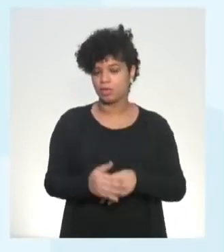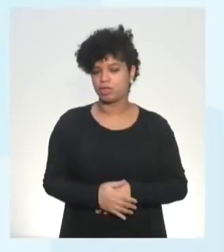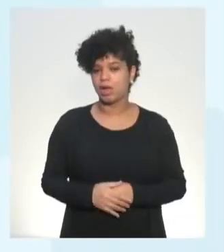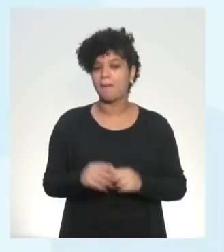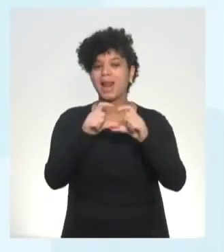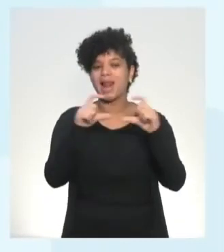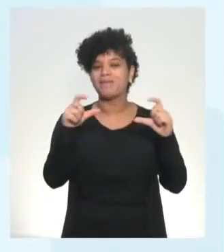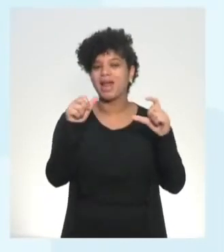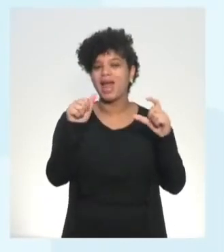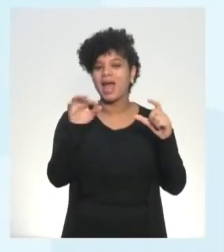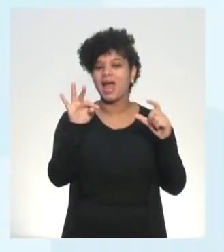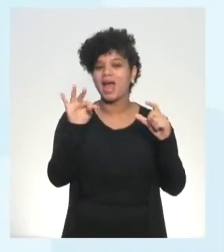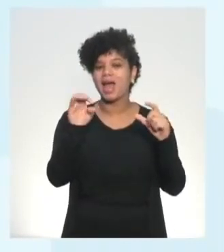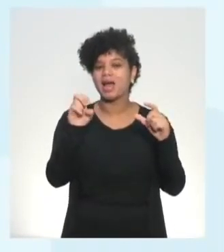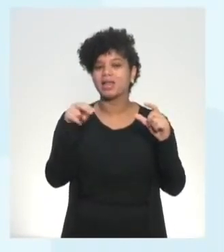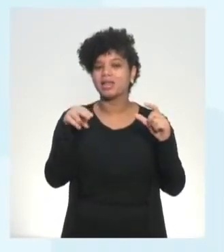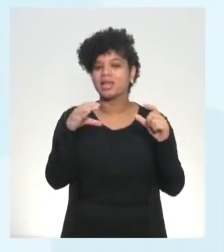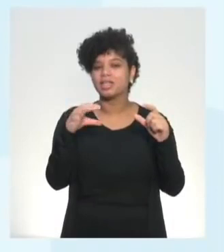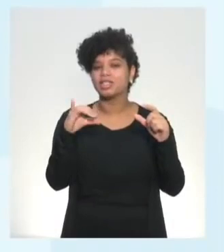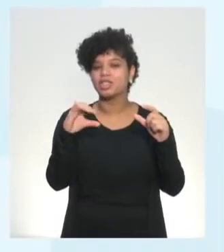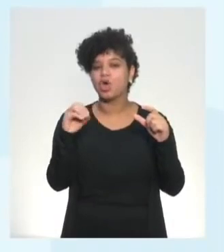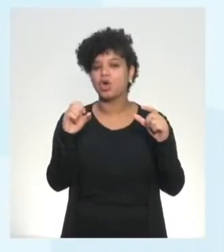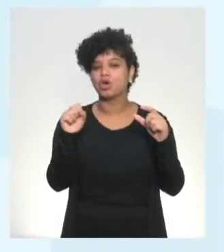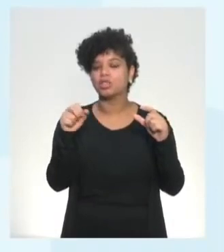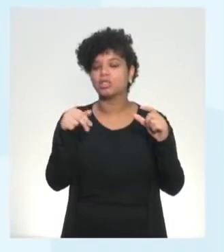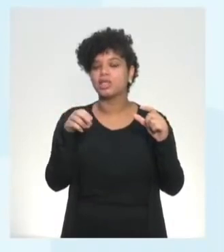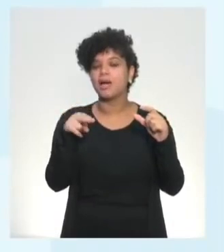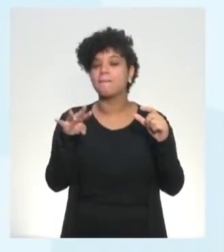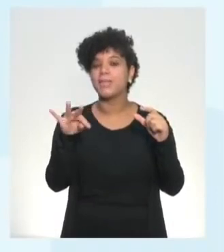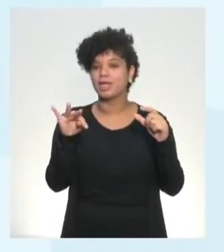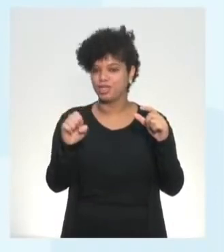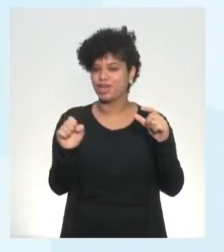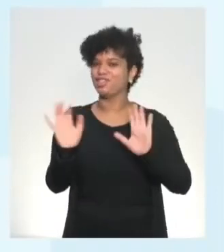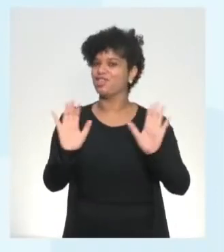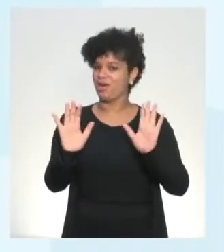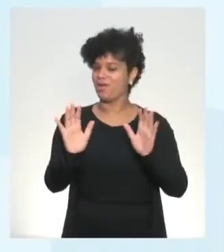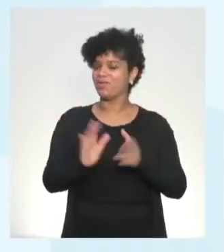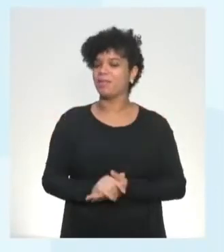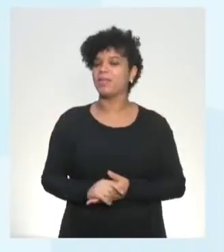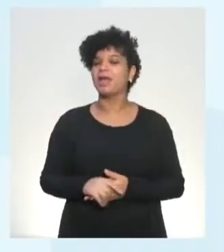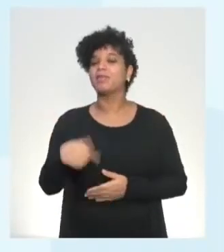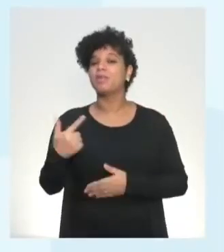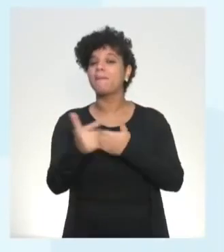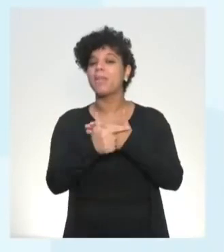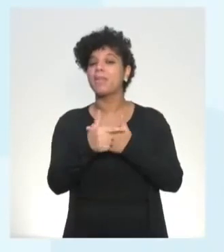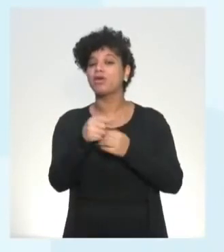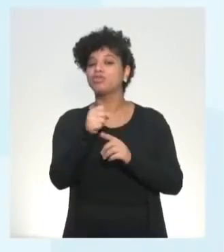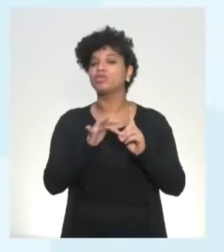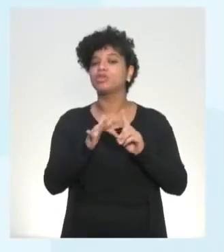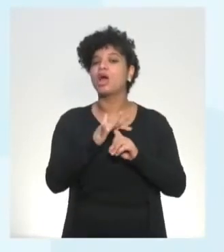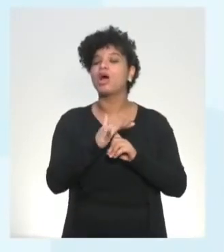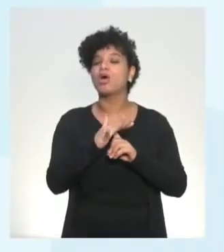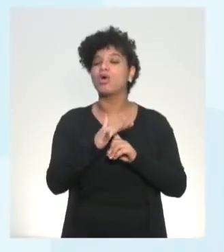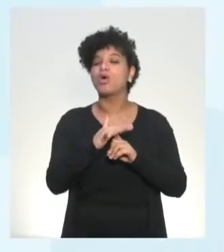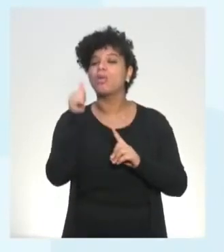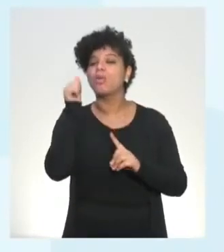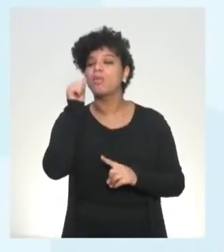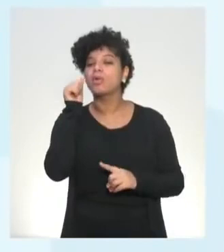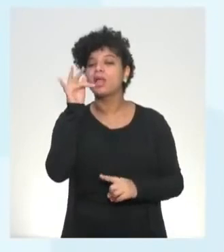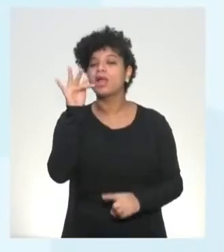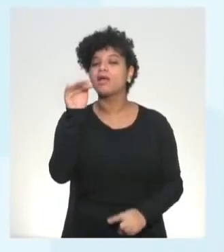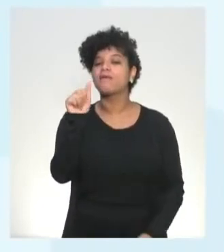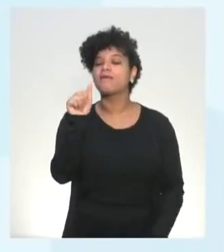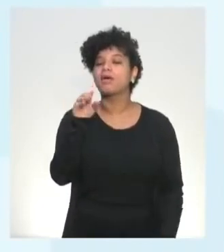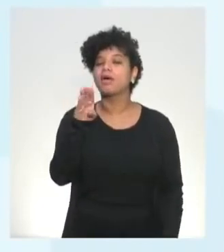despedida, né? E o papel social da Fabiana Moreira é diretora da escola. Perceba que lá em cima, o papel social do interlocutor era ser